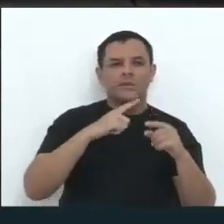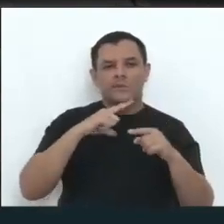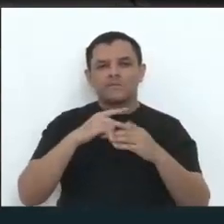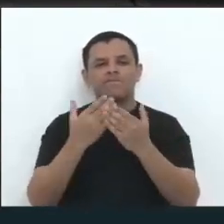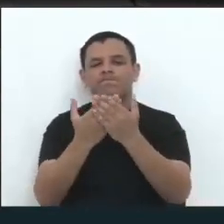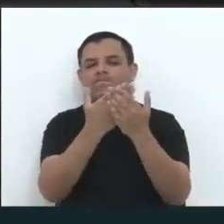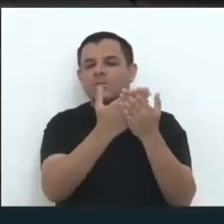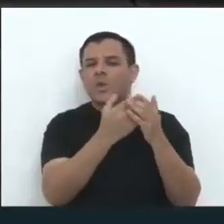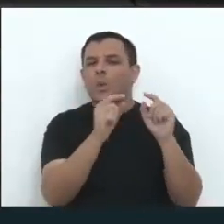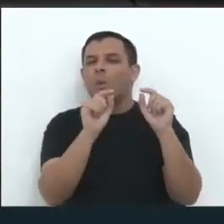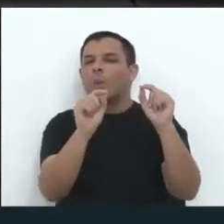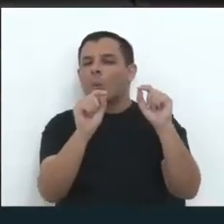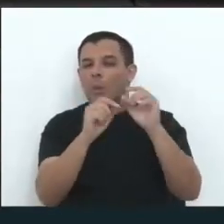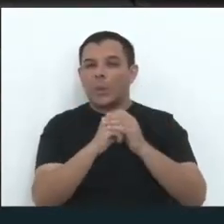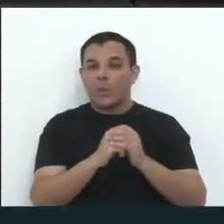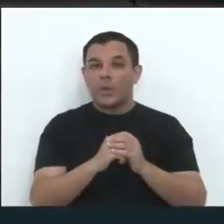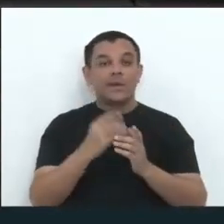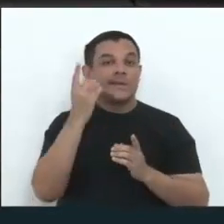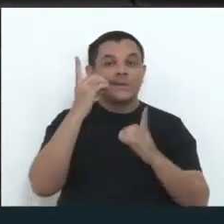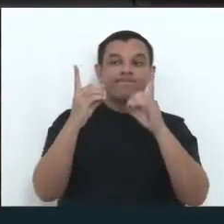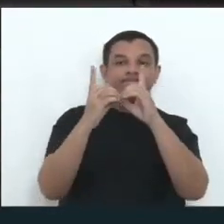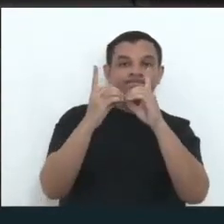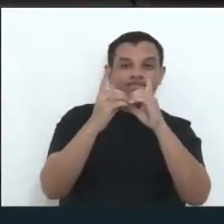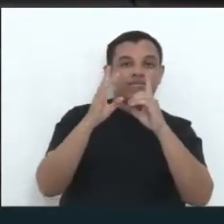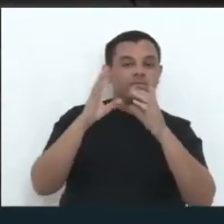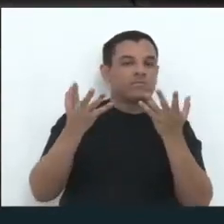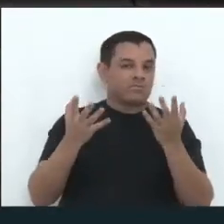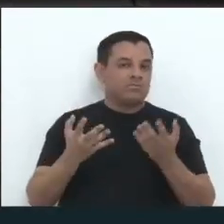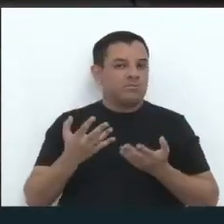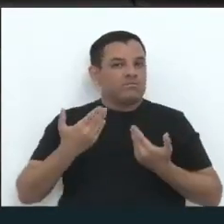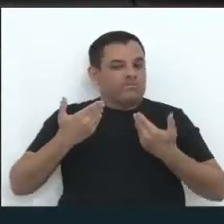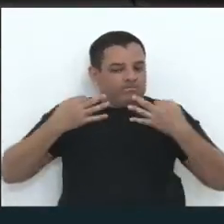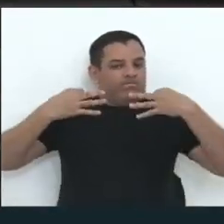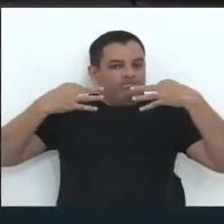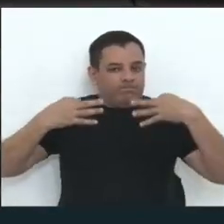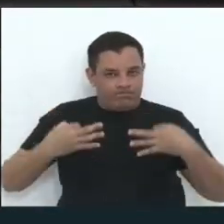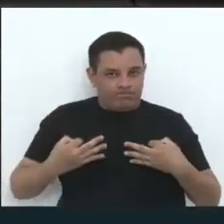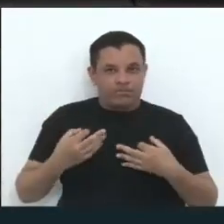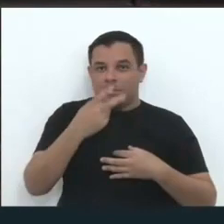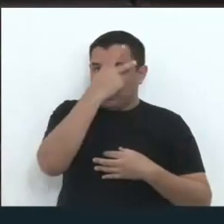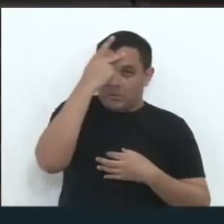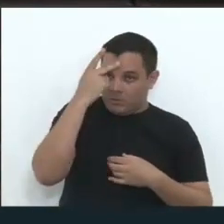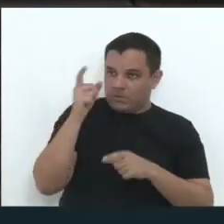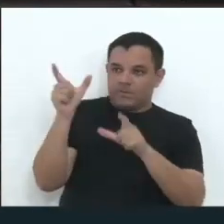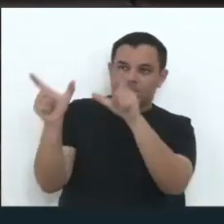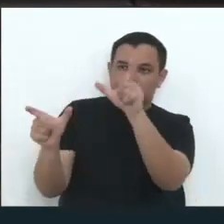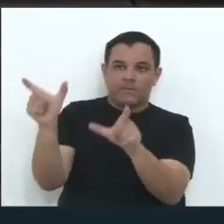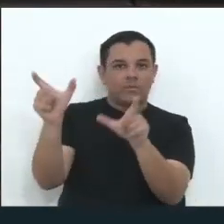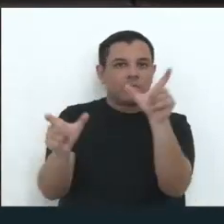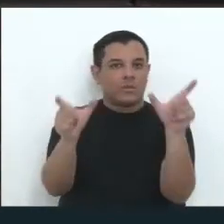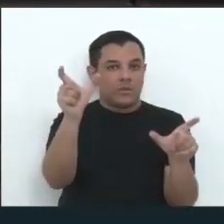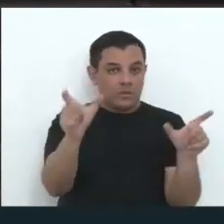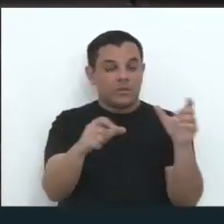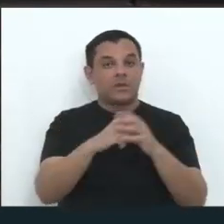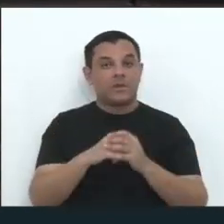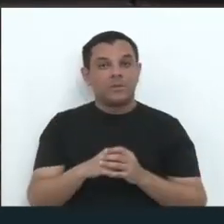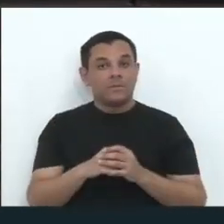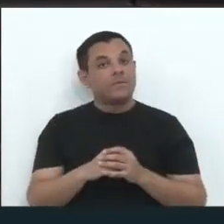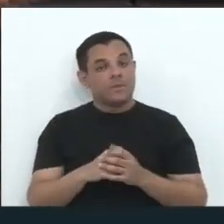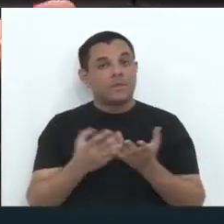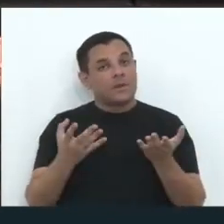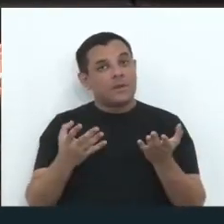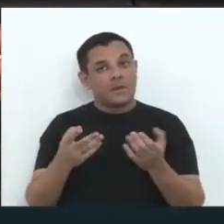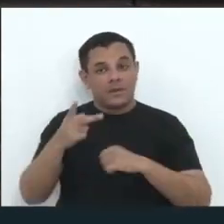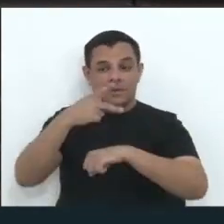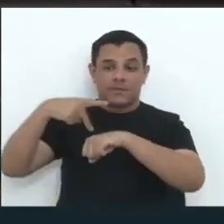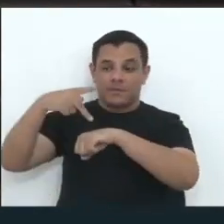sentido de atender de forma humanitária essas pessoas que estão fugindo